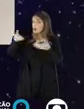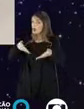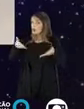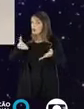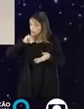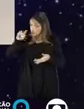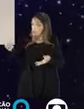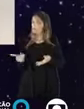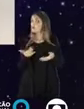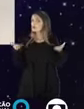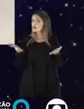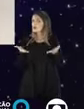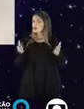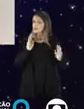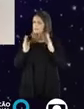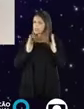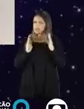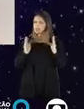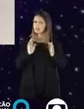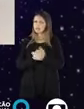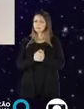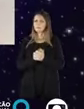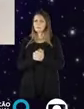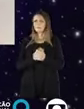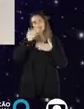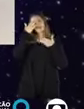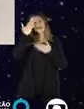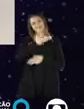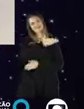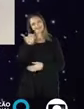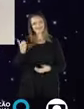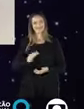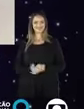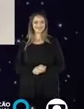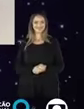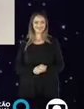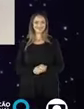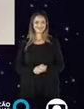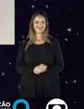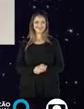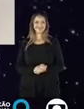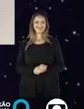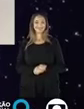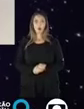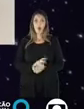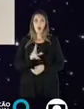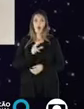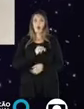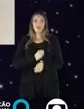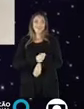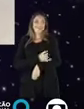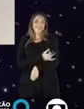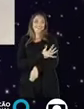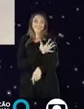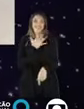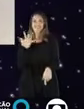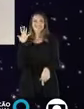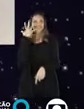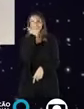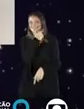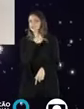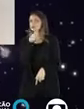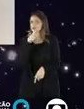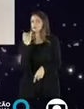Aproveitar esse momento para a gente sair daqui fortalecido. Obrigado a todos. Nossa, fiquei... Nossa, muito lindo. O que você falou,